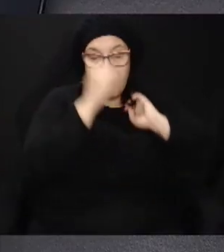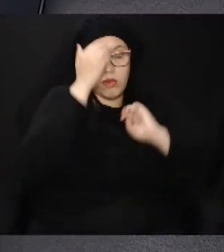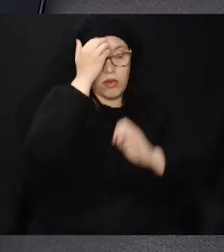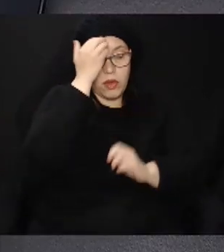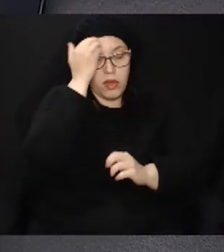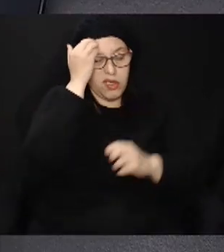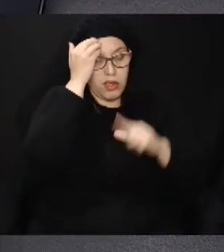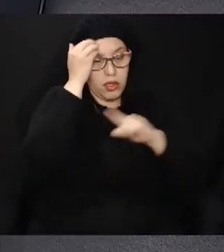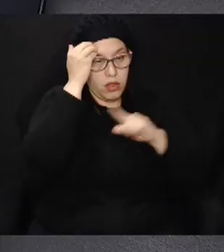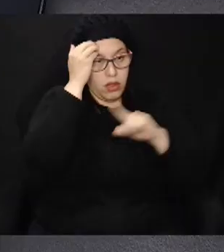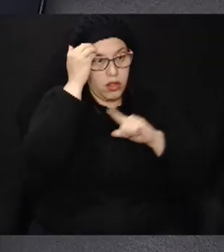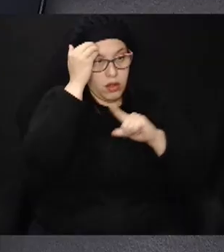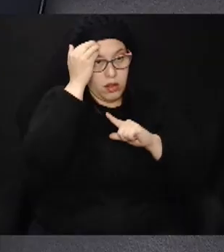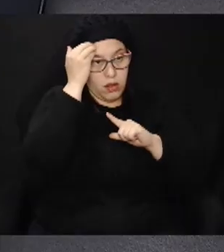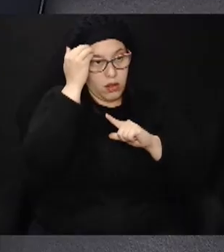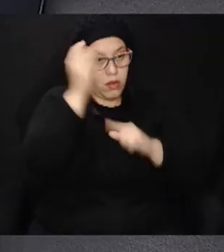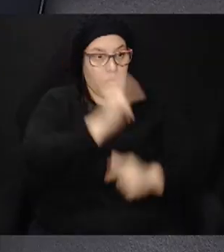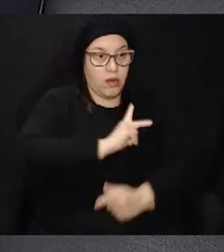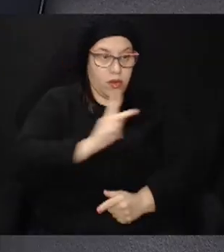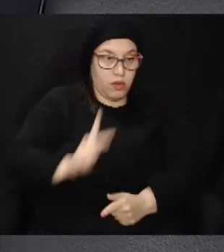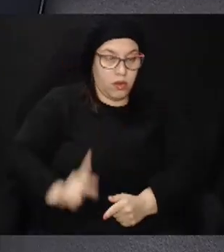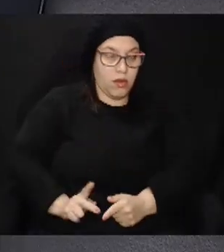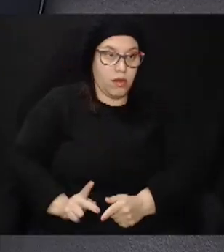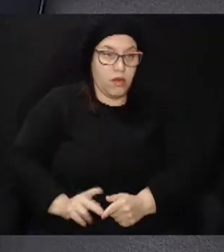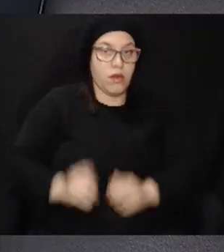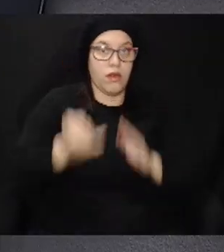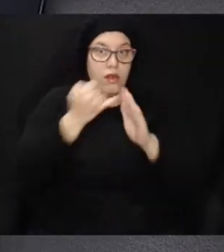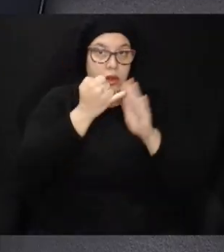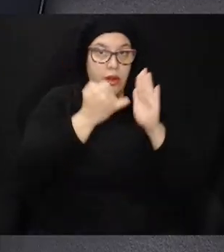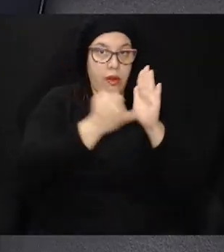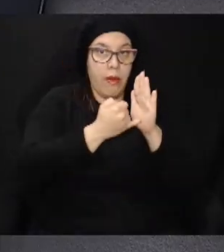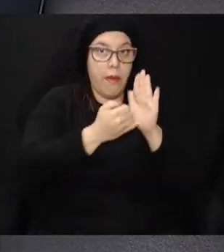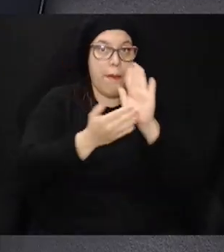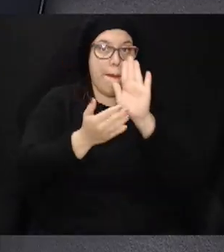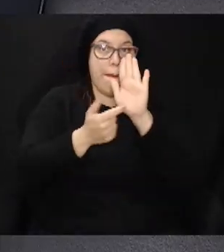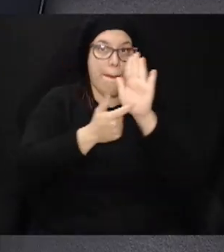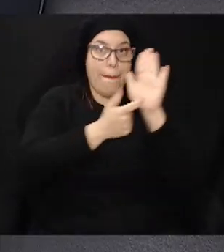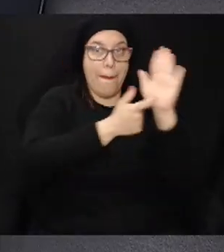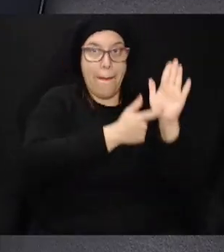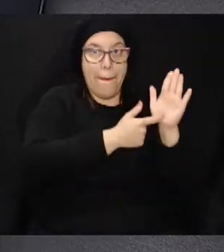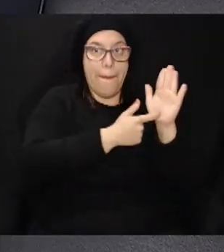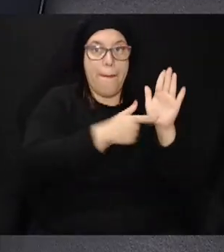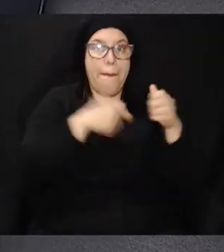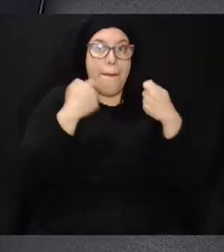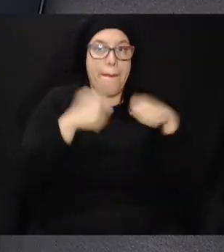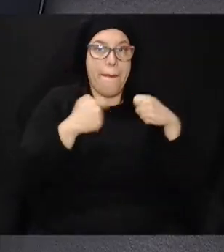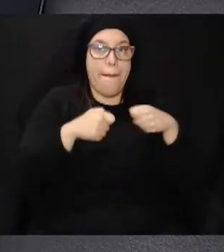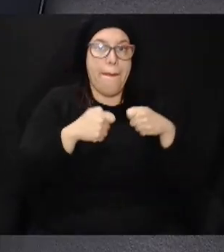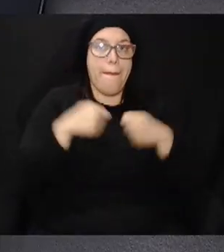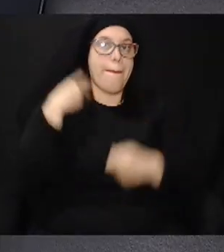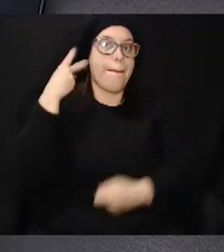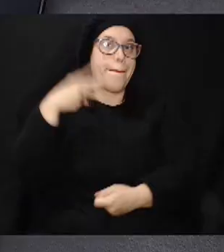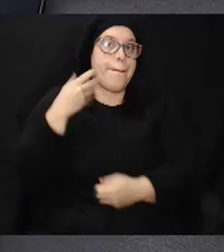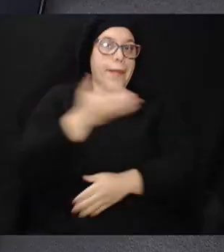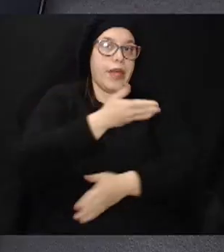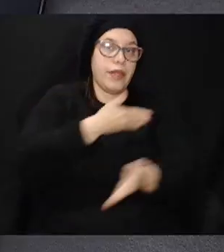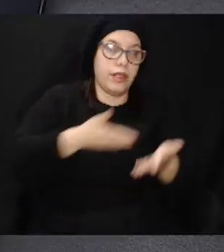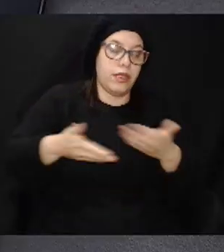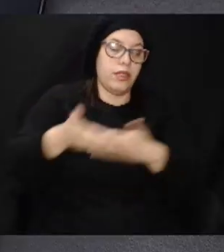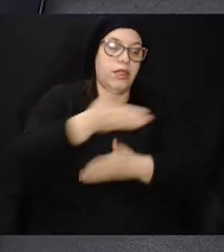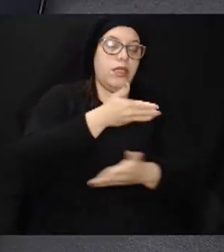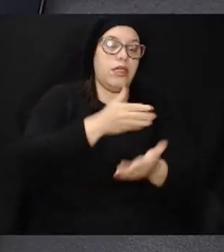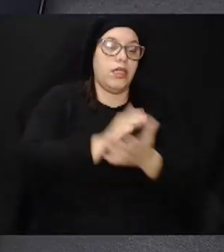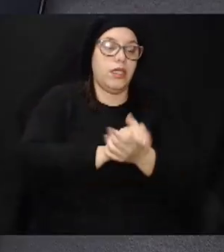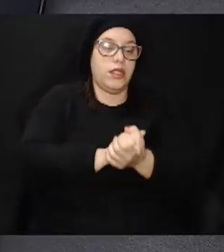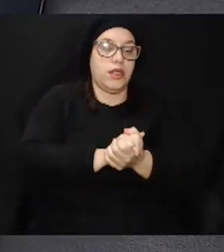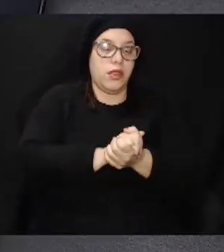de presidentes, né, dessas entidades, apresentaram demandas, é claro que muitos vereadores colaboraram, né, até